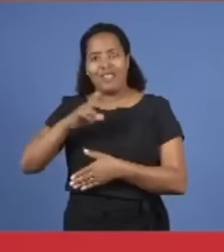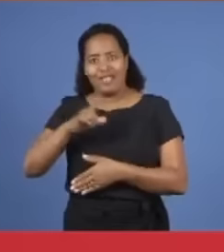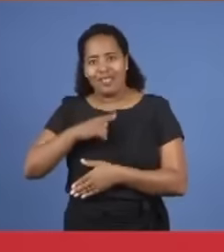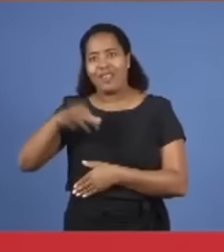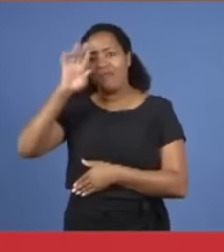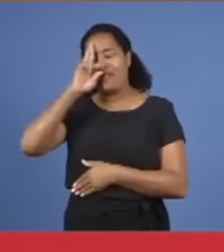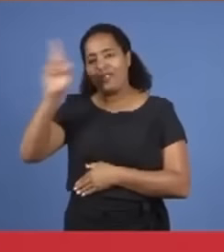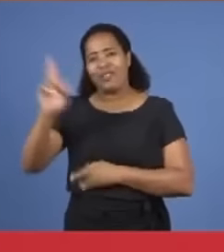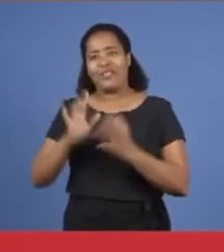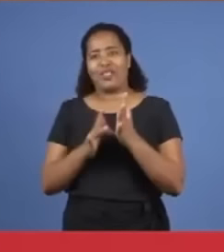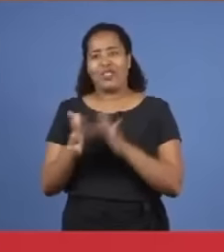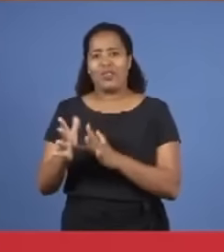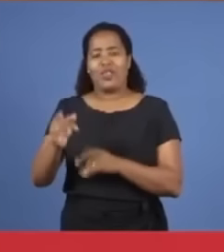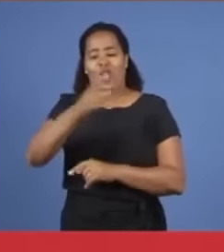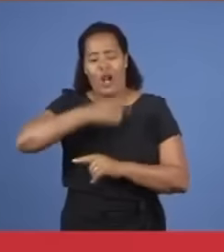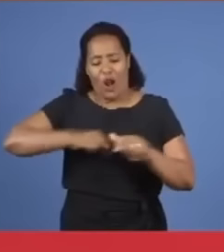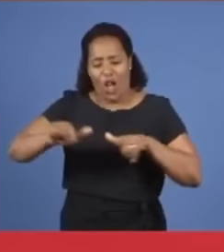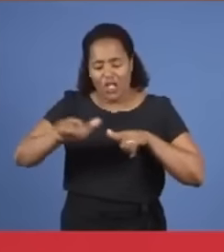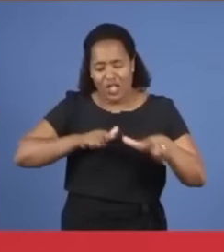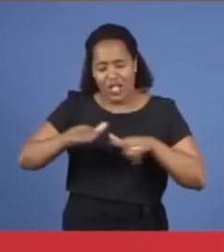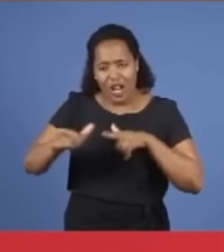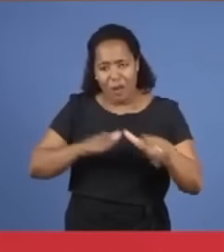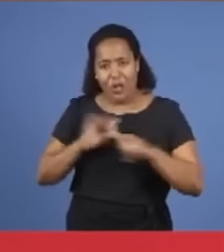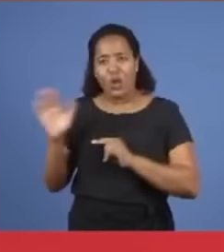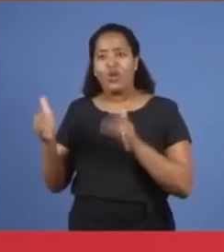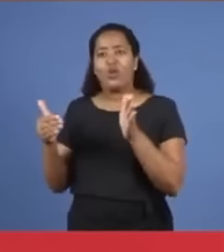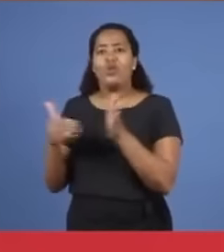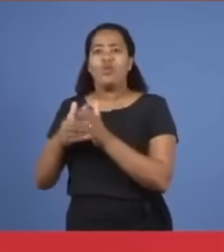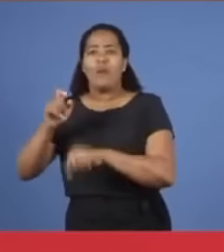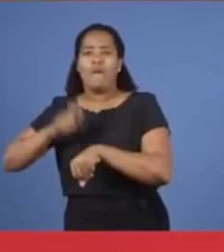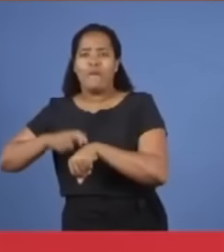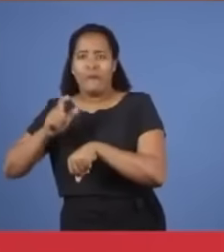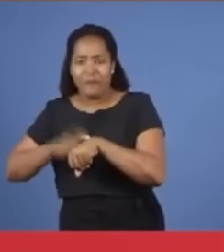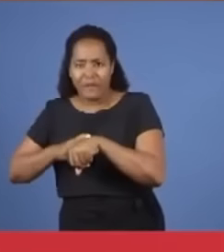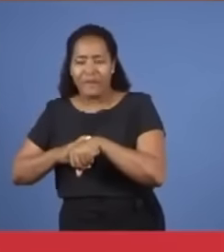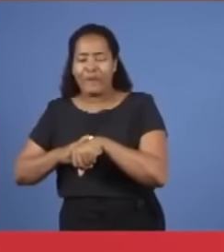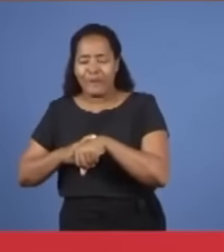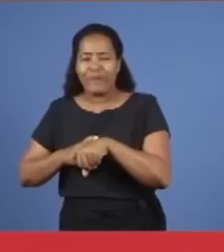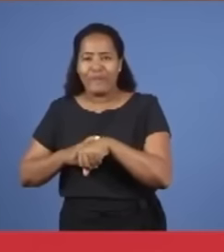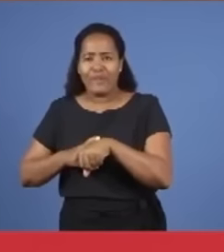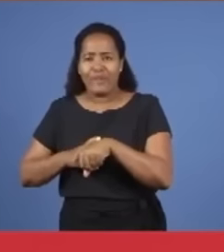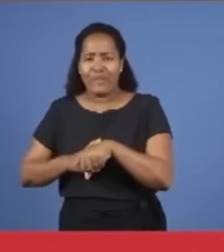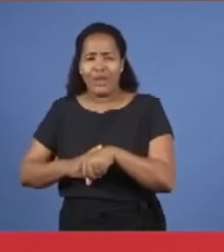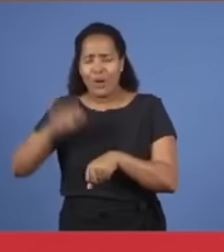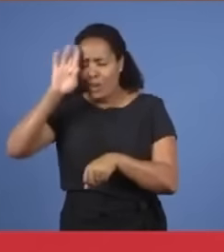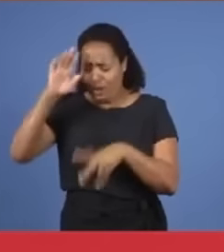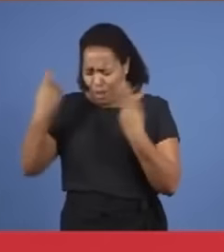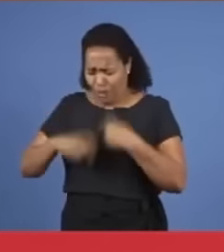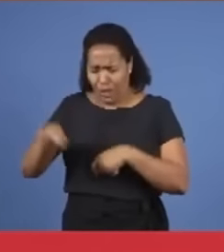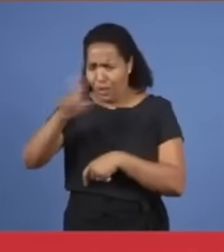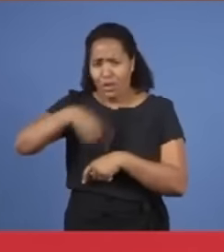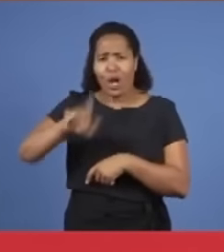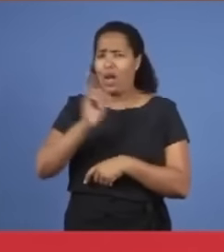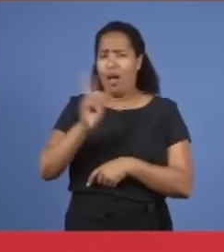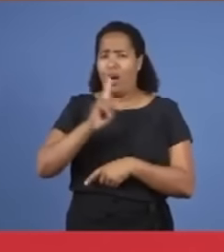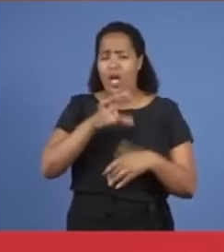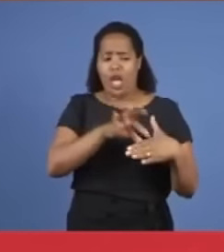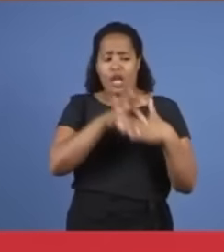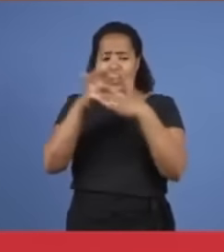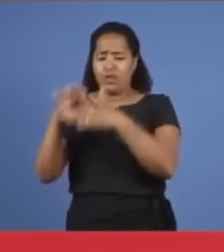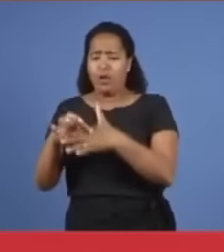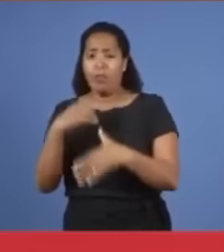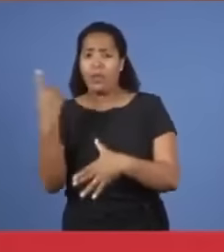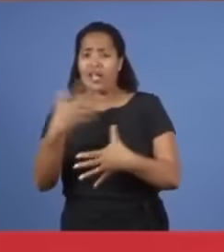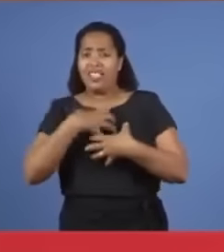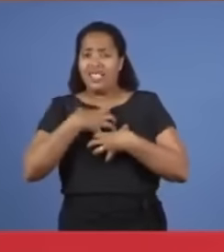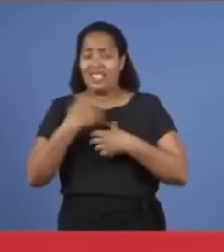Senhor. Nós somos trabalhadores da última hora, meus irmãos. O Senhor não precisa de nós, Ele nos trouxe para nos alegrar.